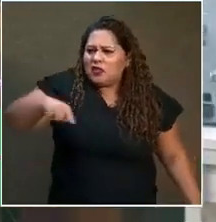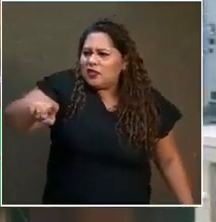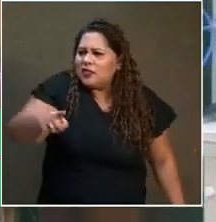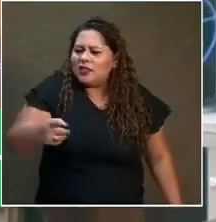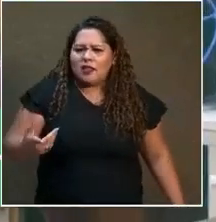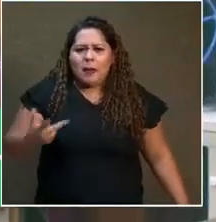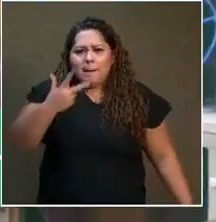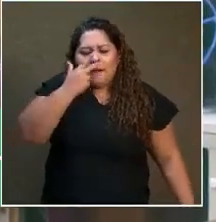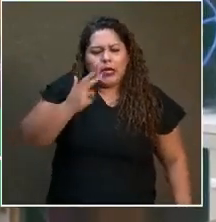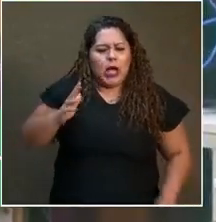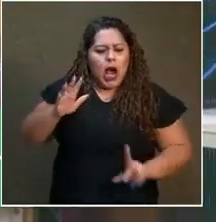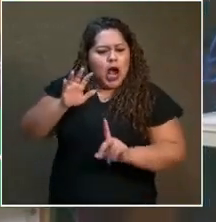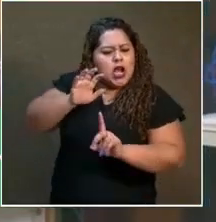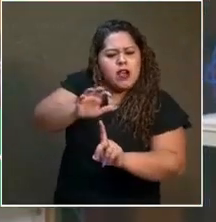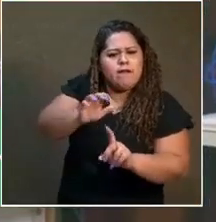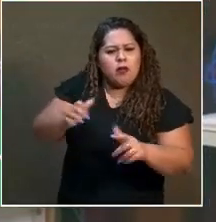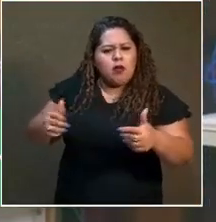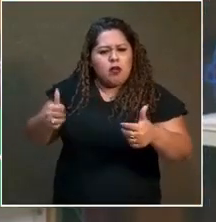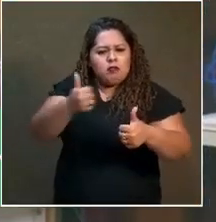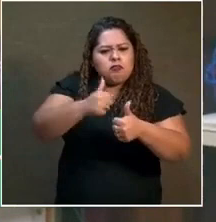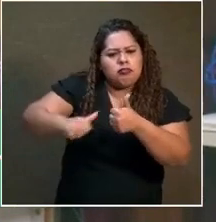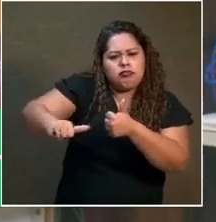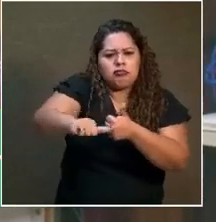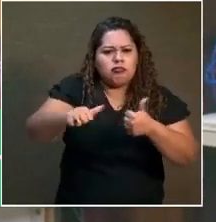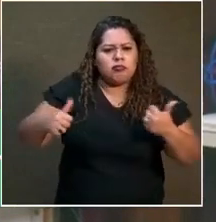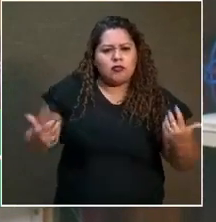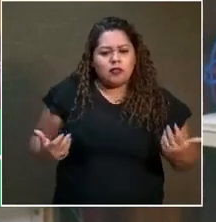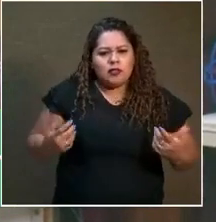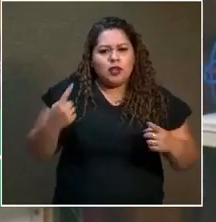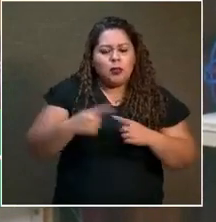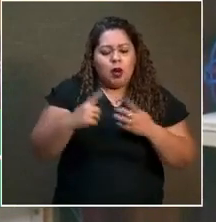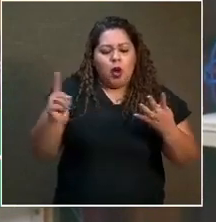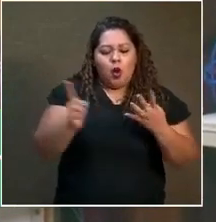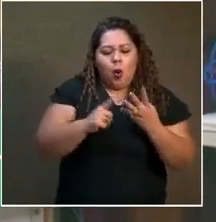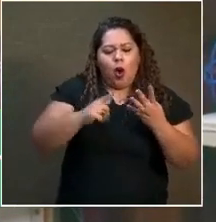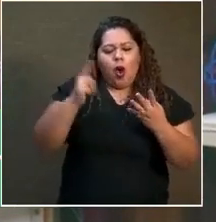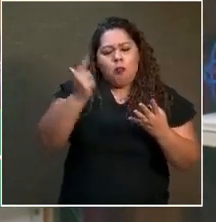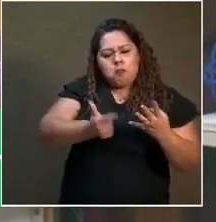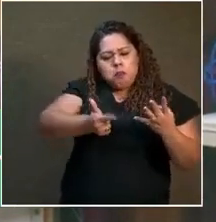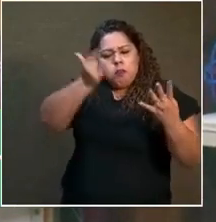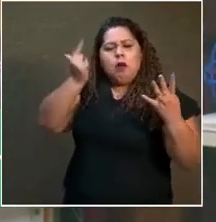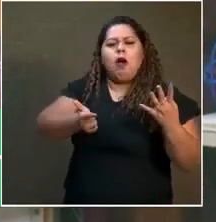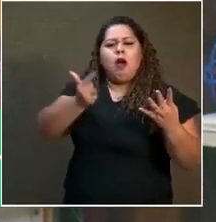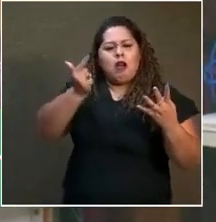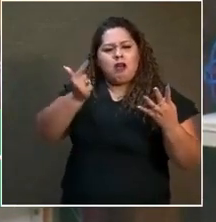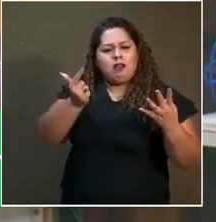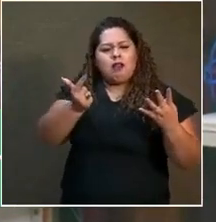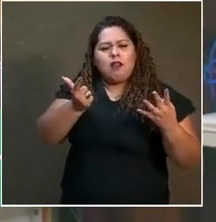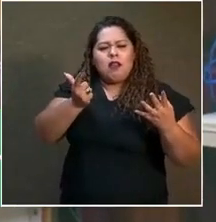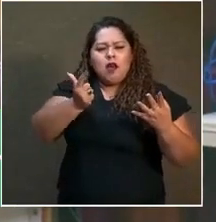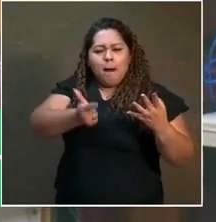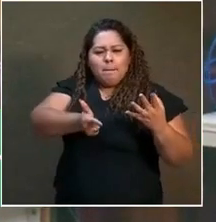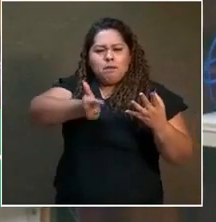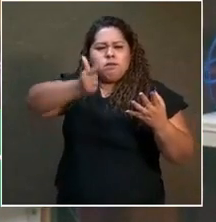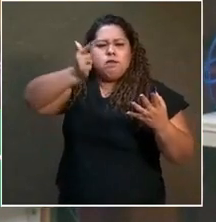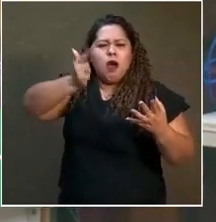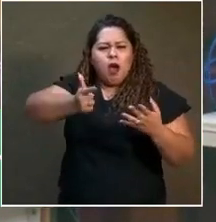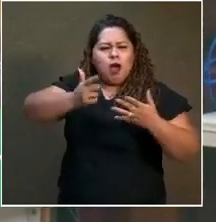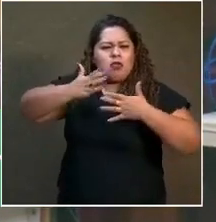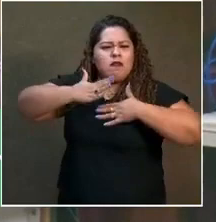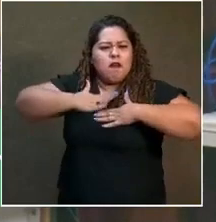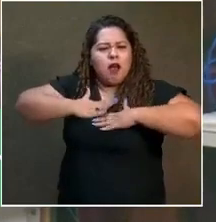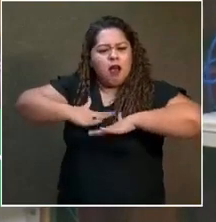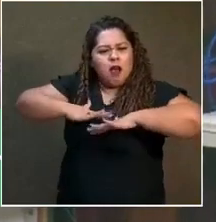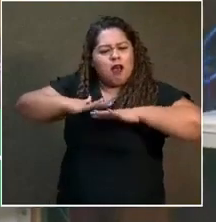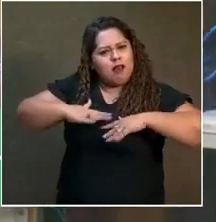garganta dos jurados. Uma crueldade, porque o quarto tiro foi disparado lentamente.